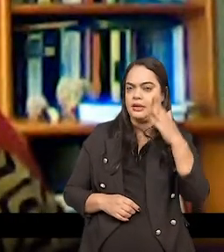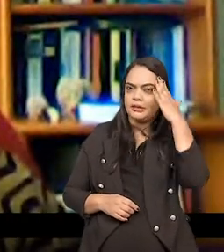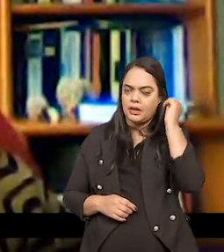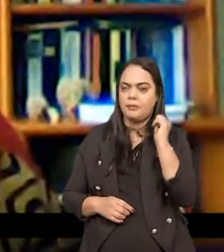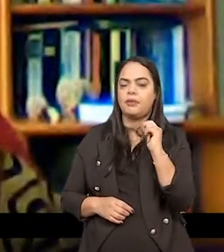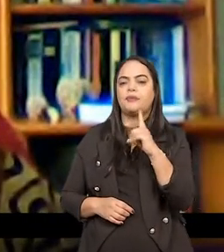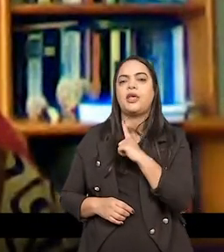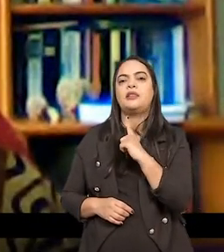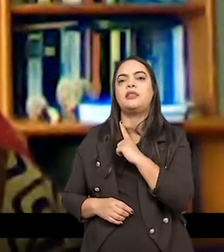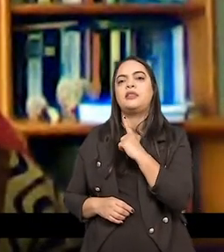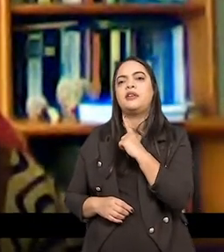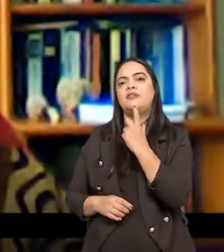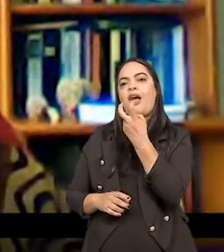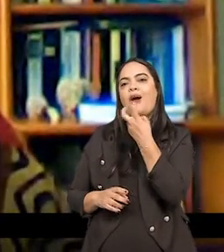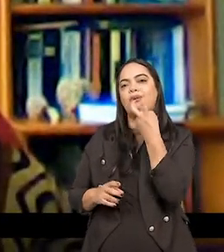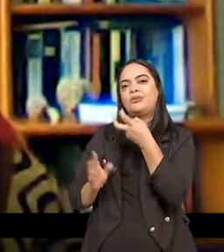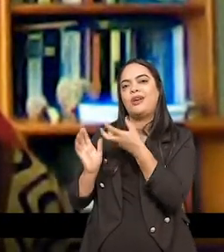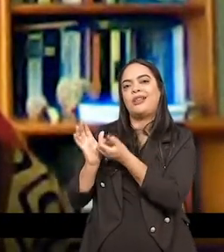dele,